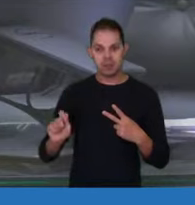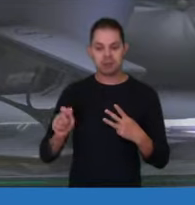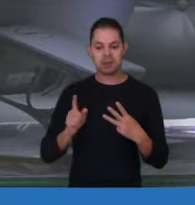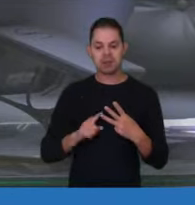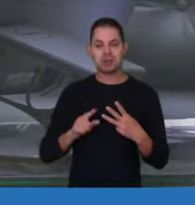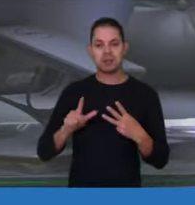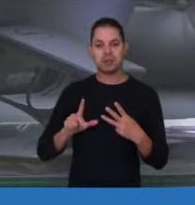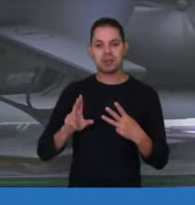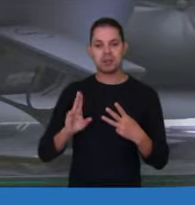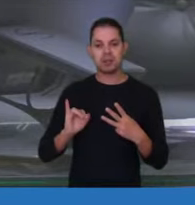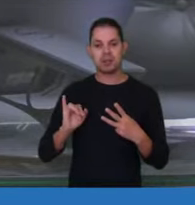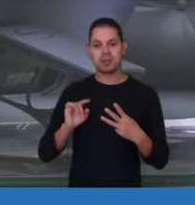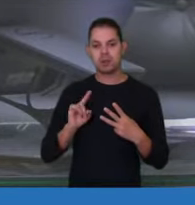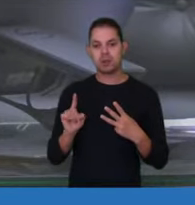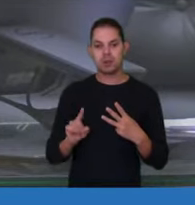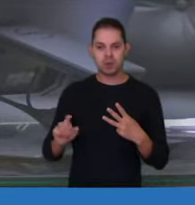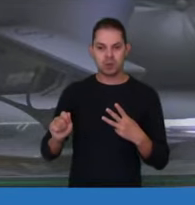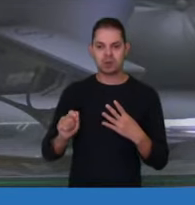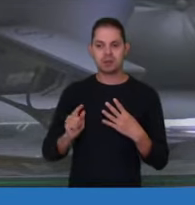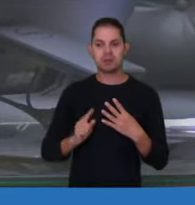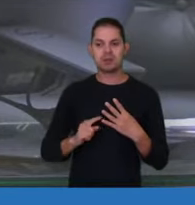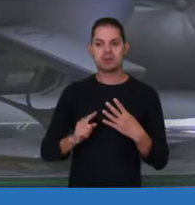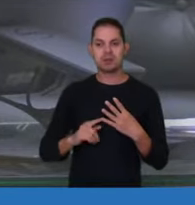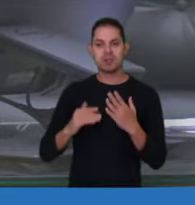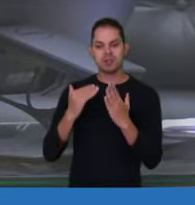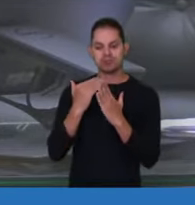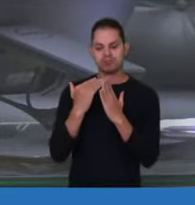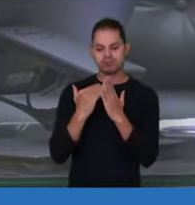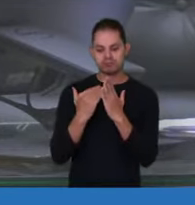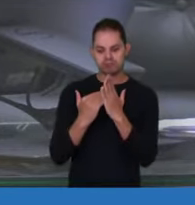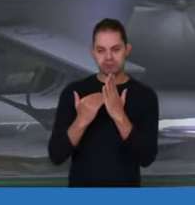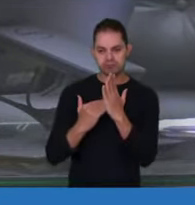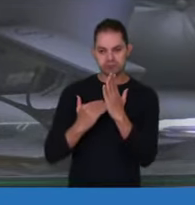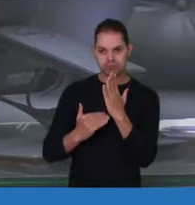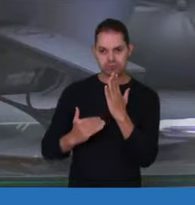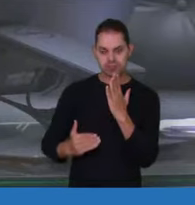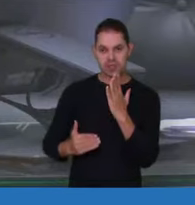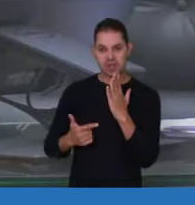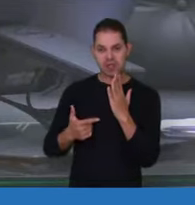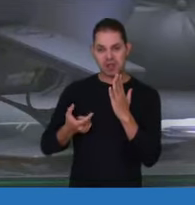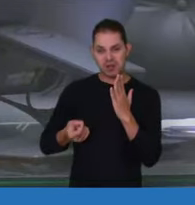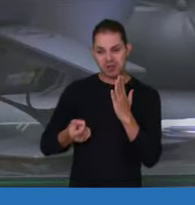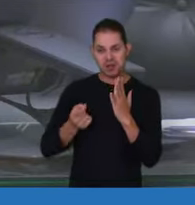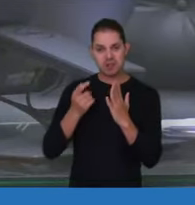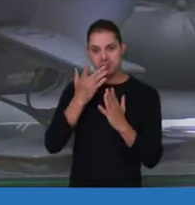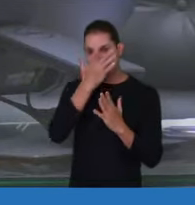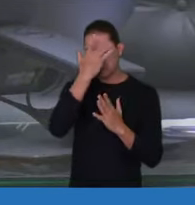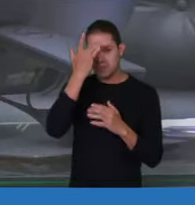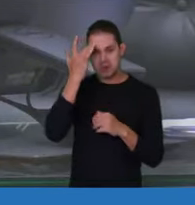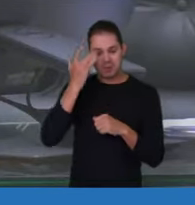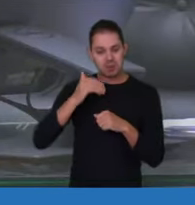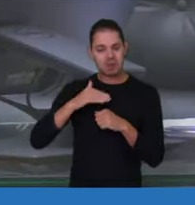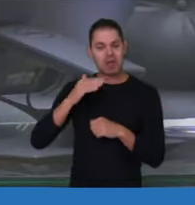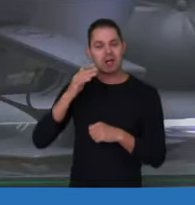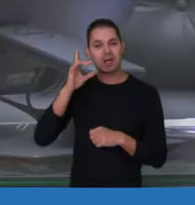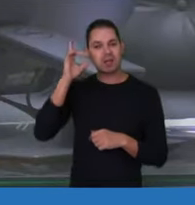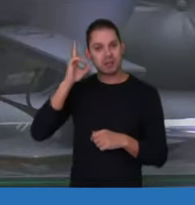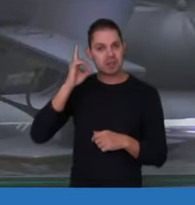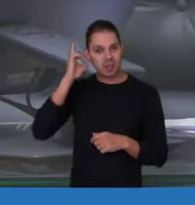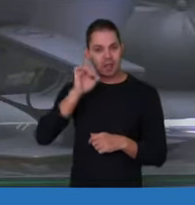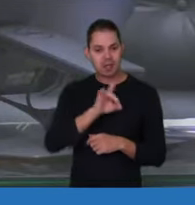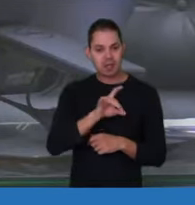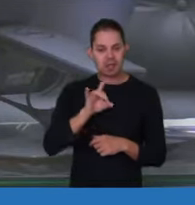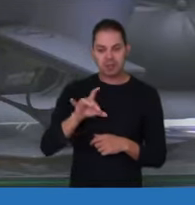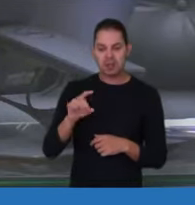Luísa Erundina, e depois há uma lista de mais de 20 de deputados que falarão cada um minuto,